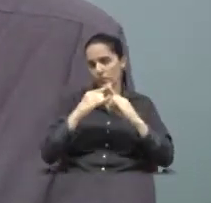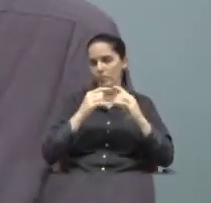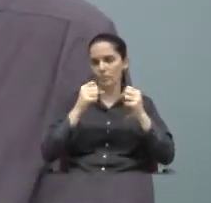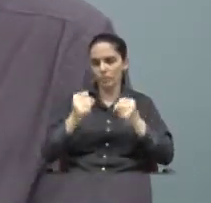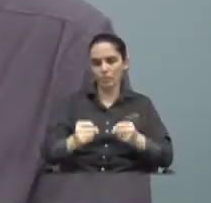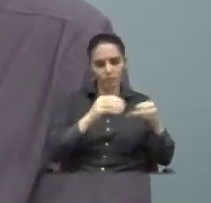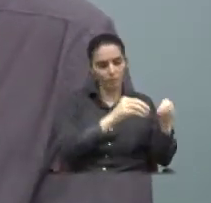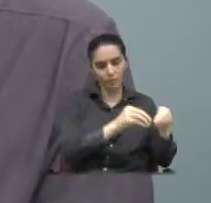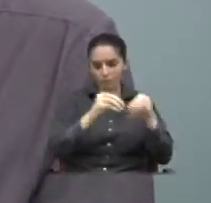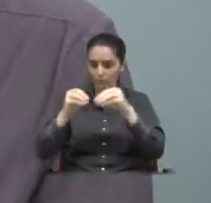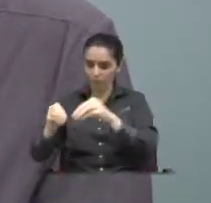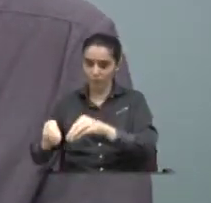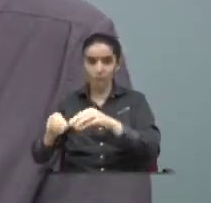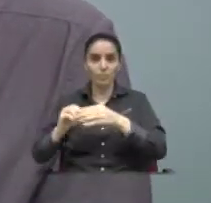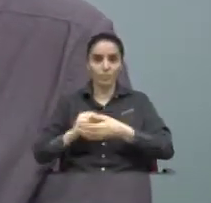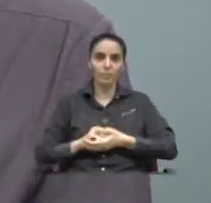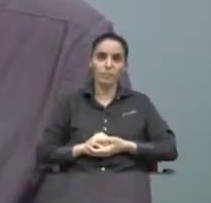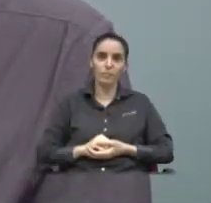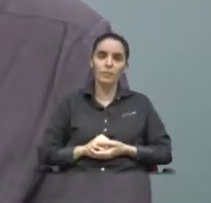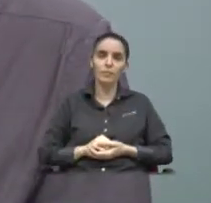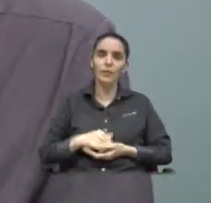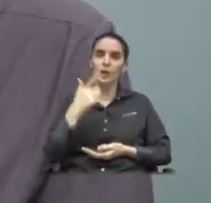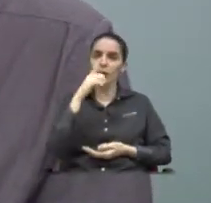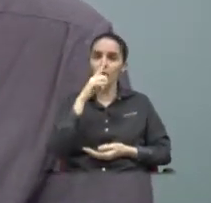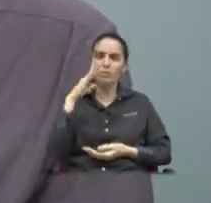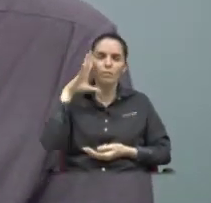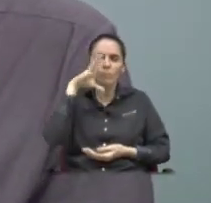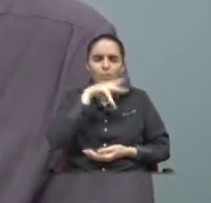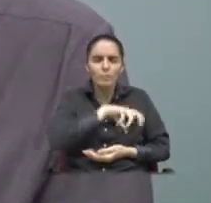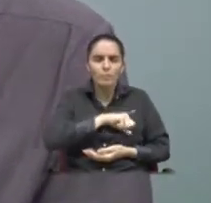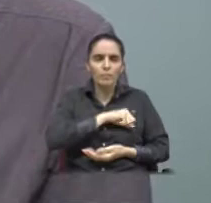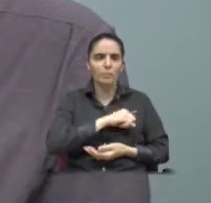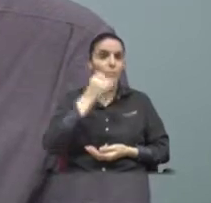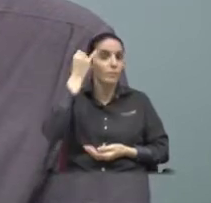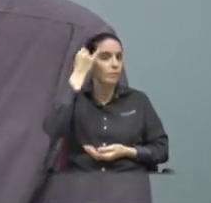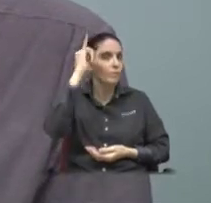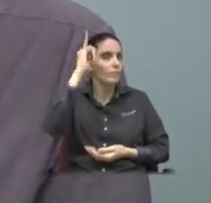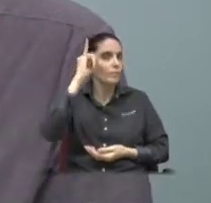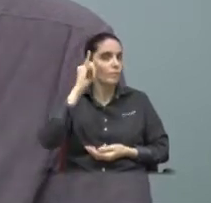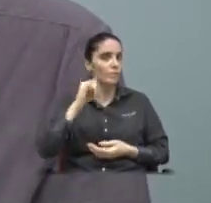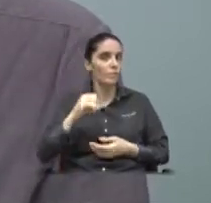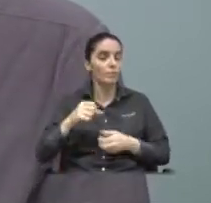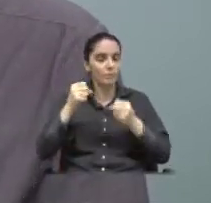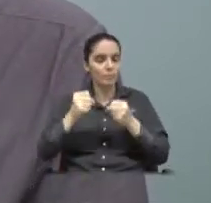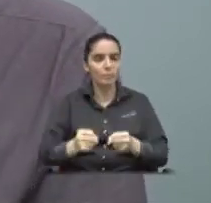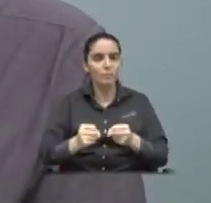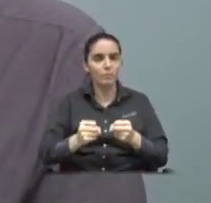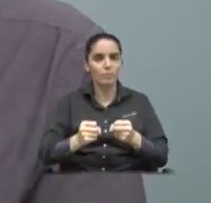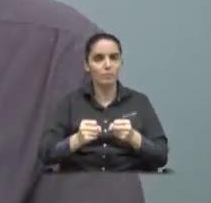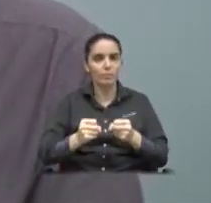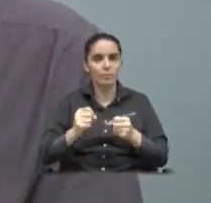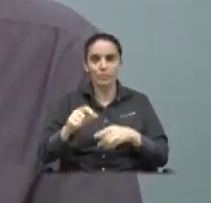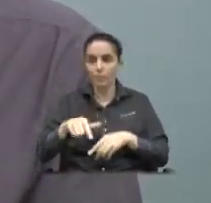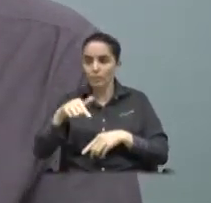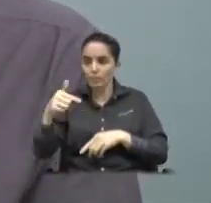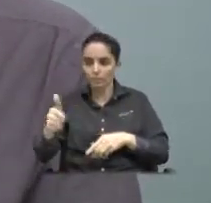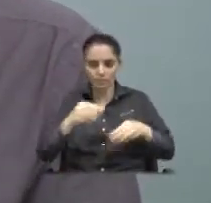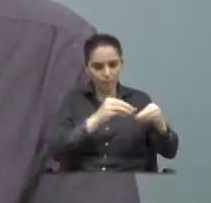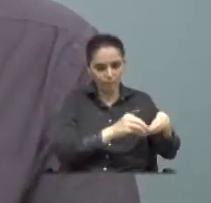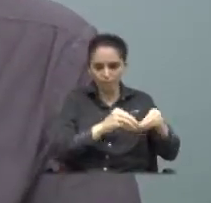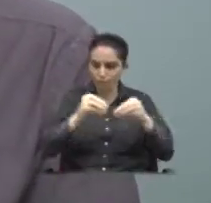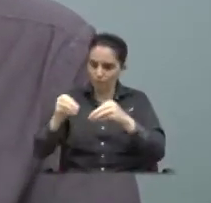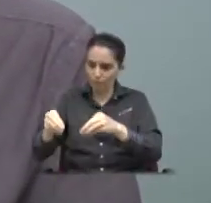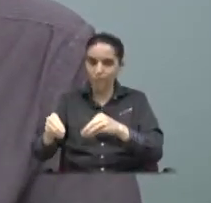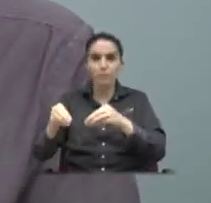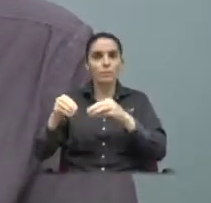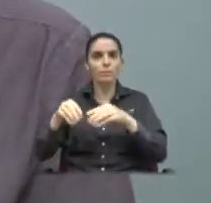mudar para outra praça. Achei muito interessante essa ideia, de você poder fazer em outros locais, não tirar especificamente